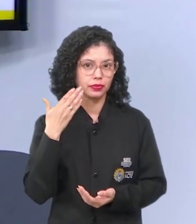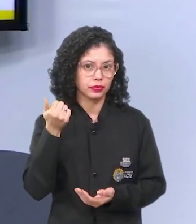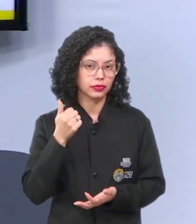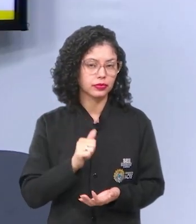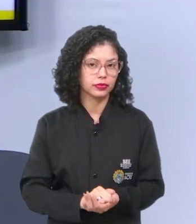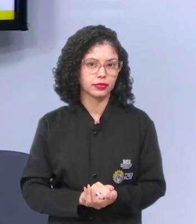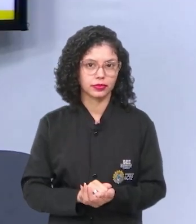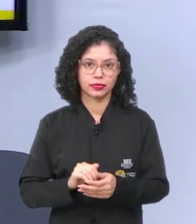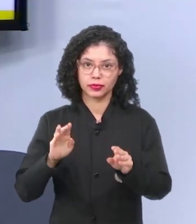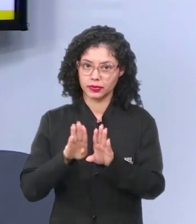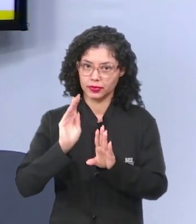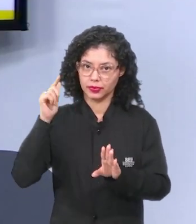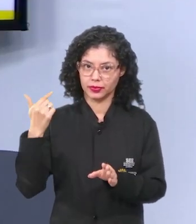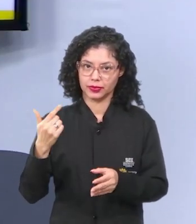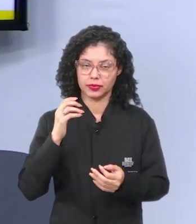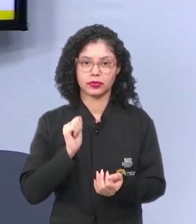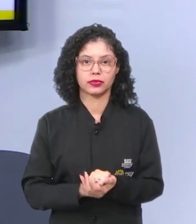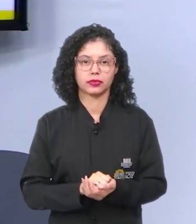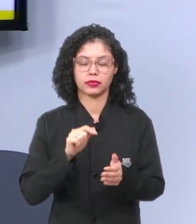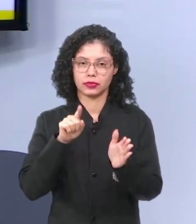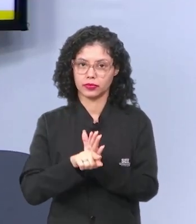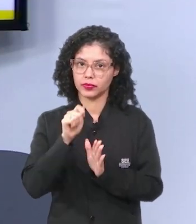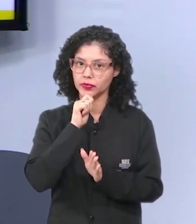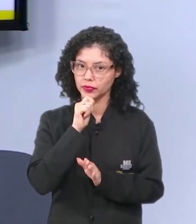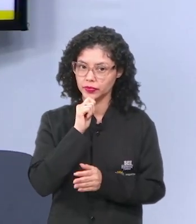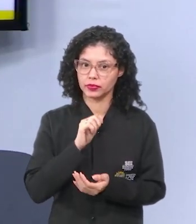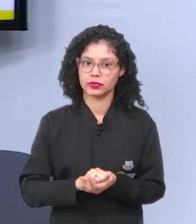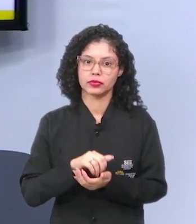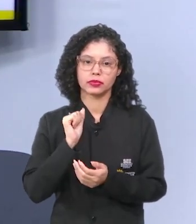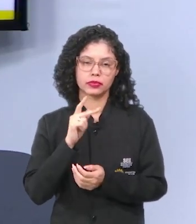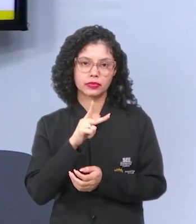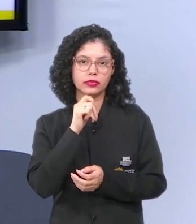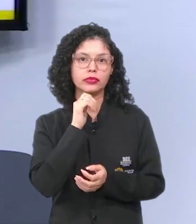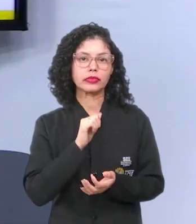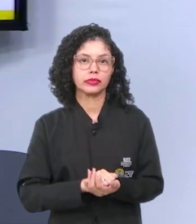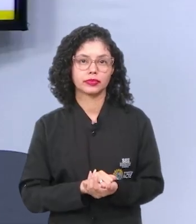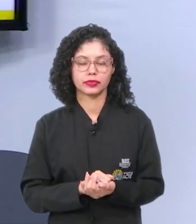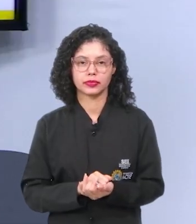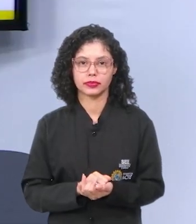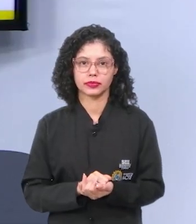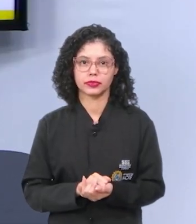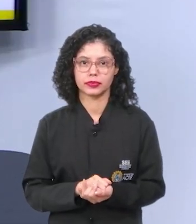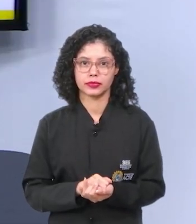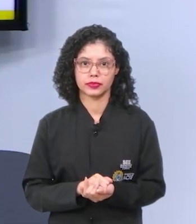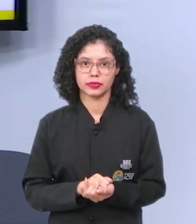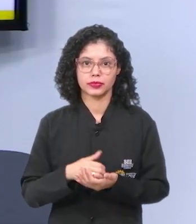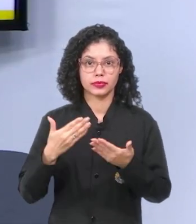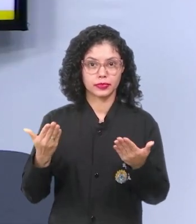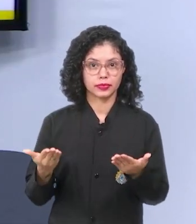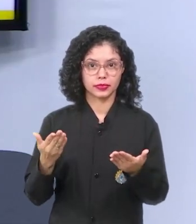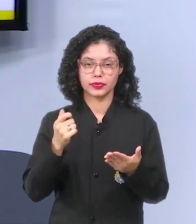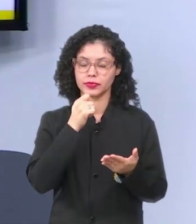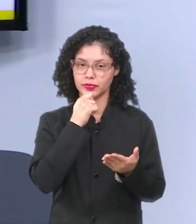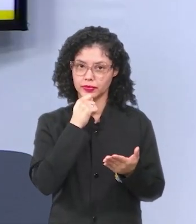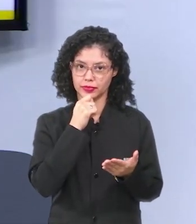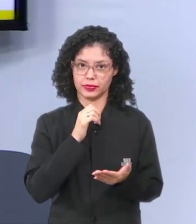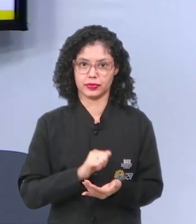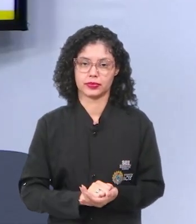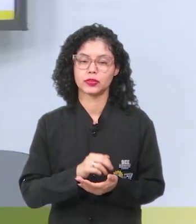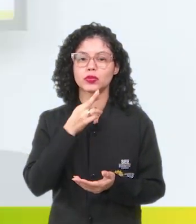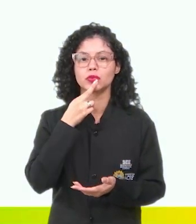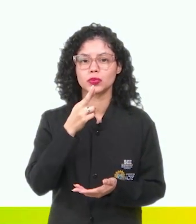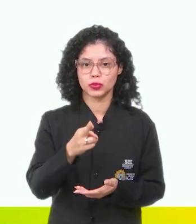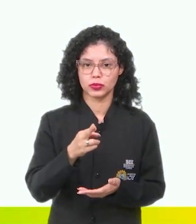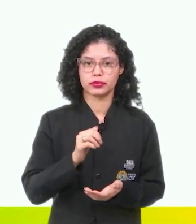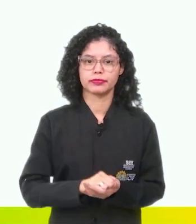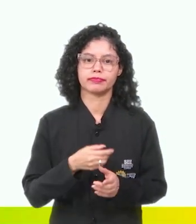tempo para resolver em outras questões, tá ok? Então, olha só, antes de seguir, tá aqui, ó, o resultado